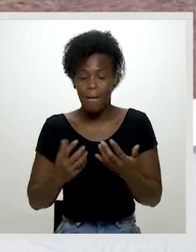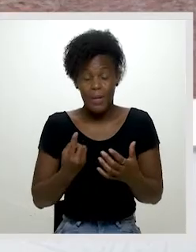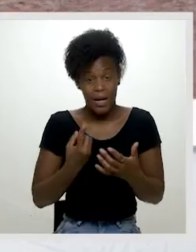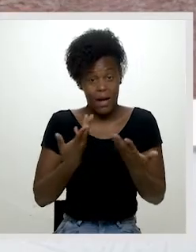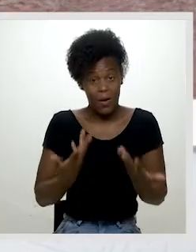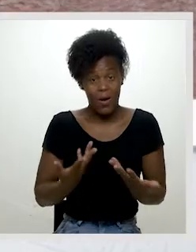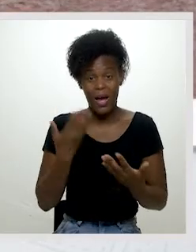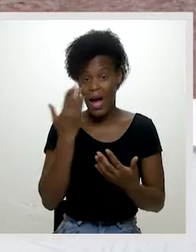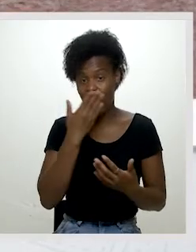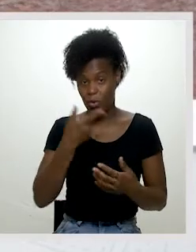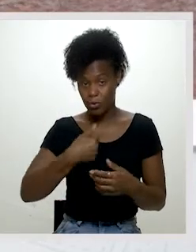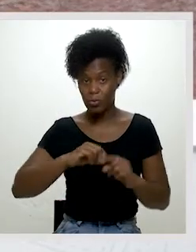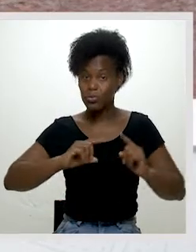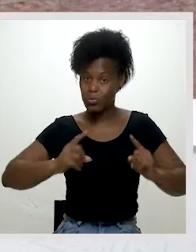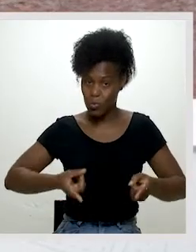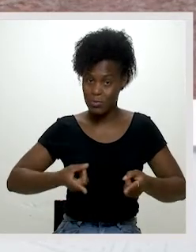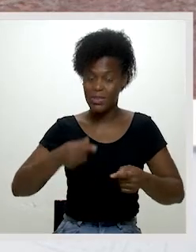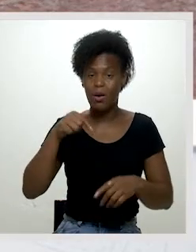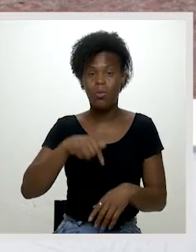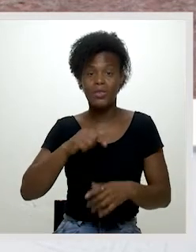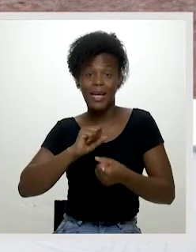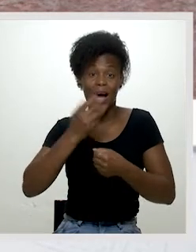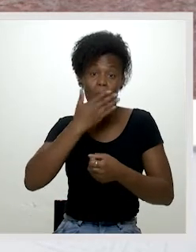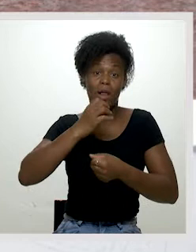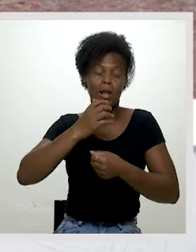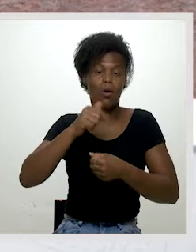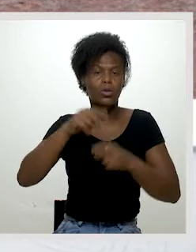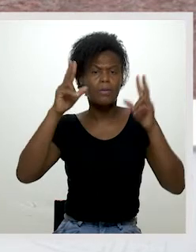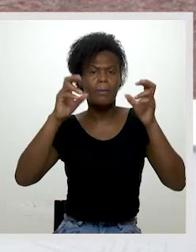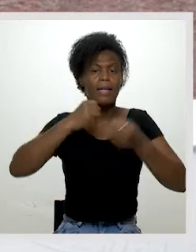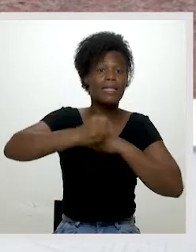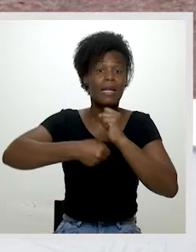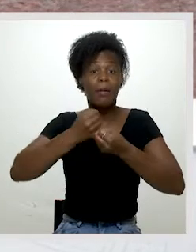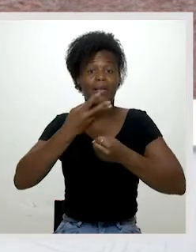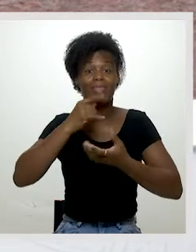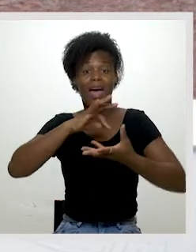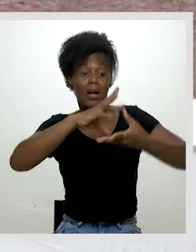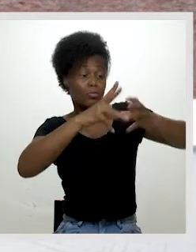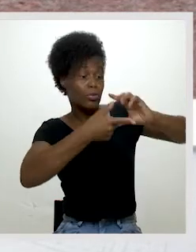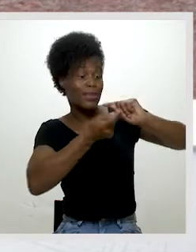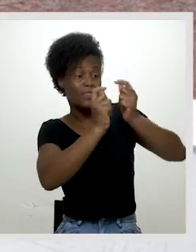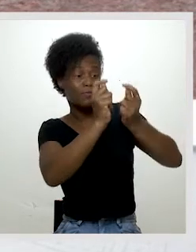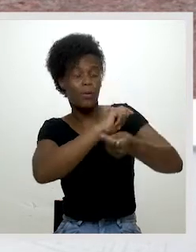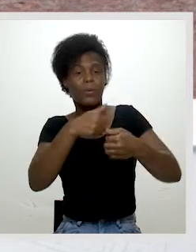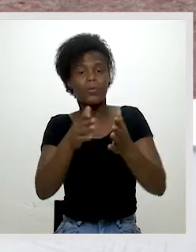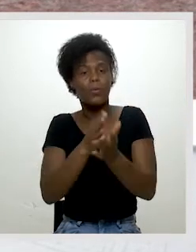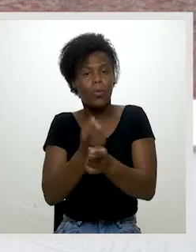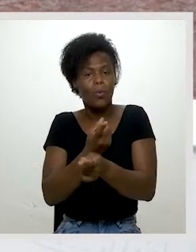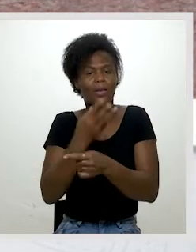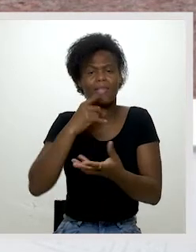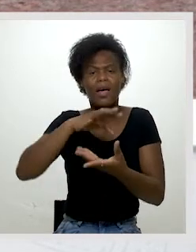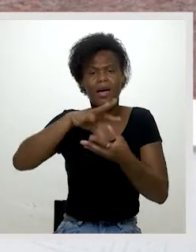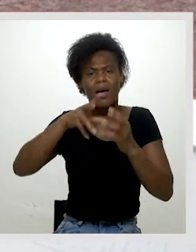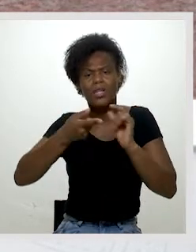Para entrar propriamente na nossa aula, né, que hoje é a dinâmica da Terra, isto é, a transformação da Terra, tudo o que a Terra tem